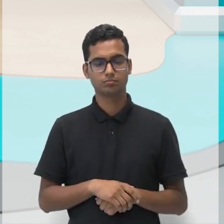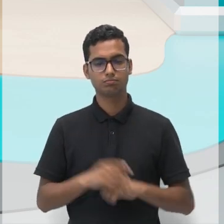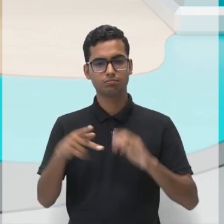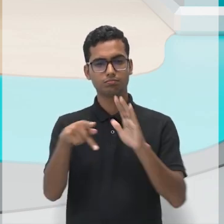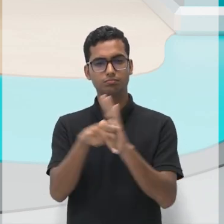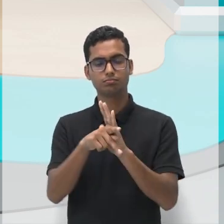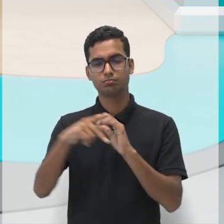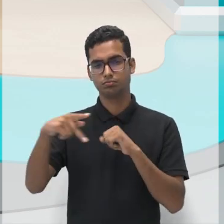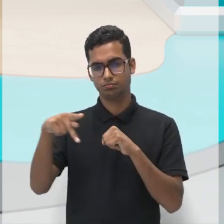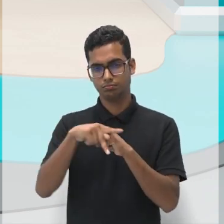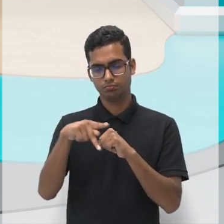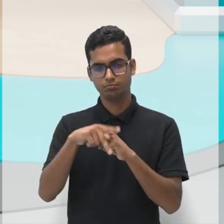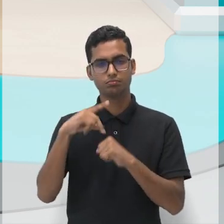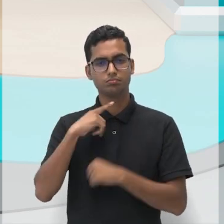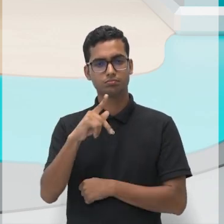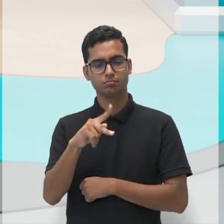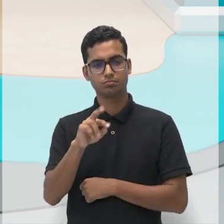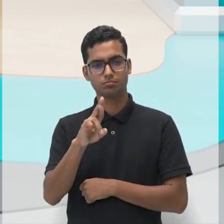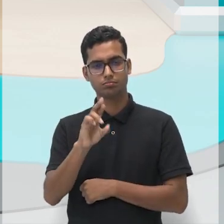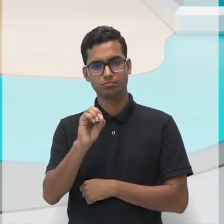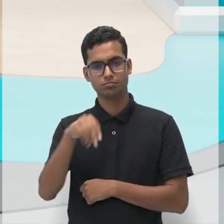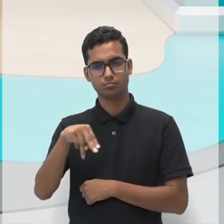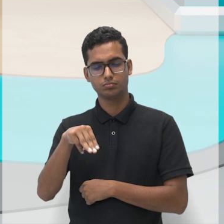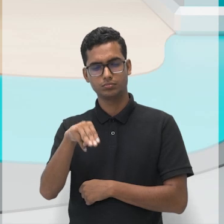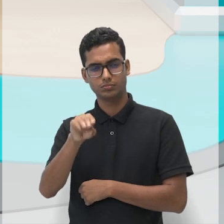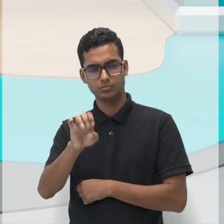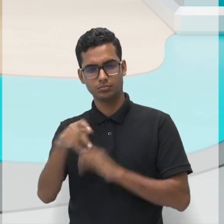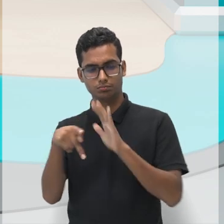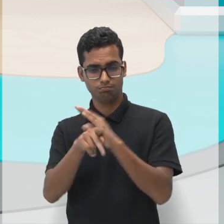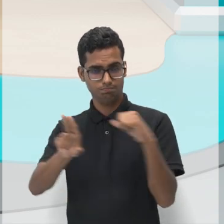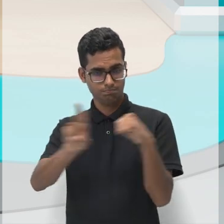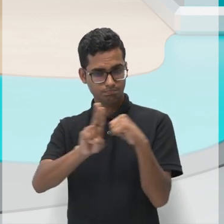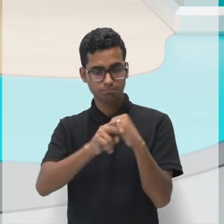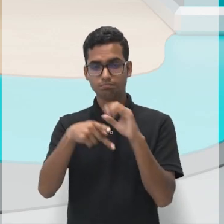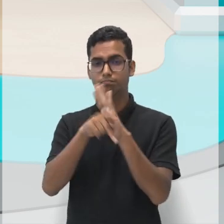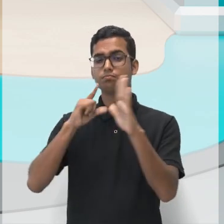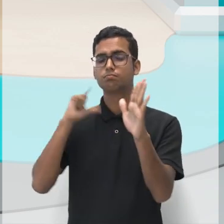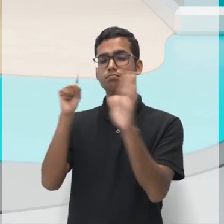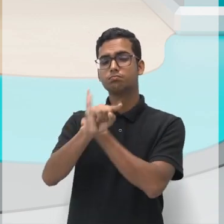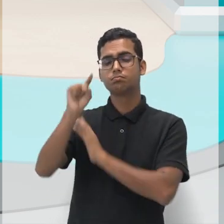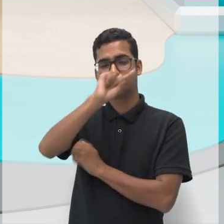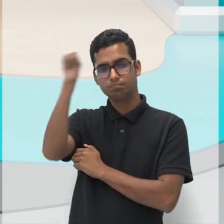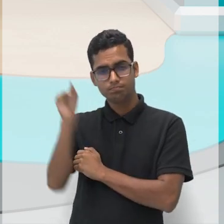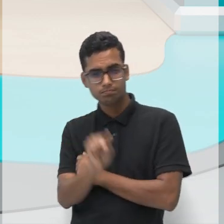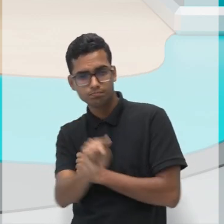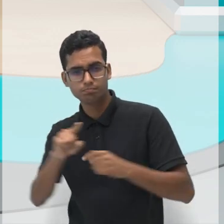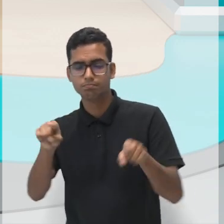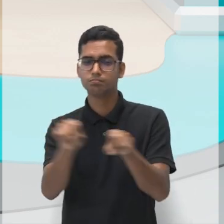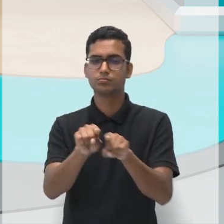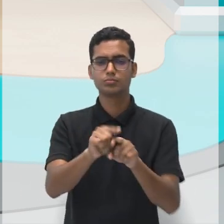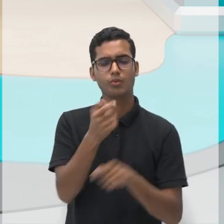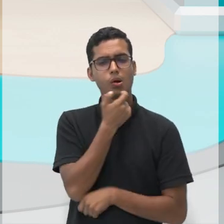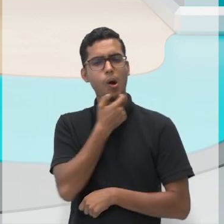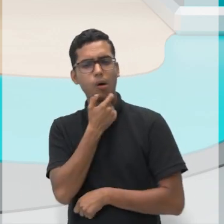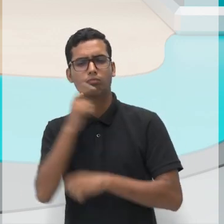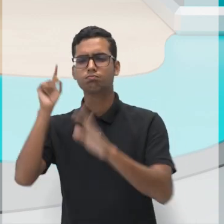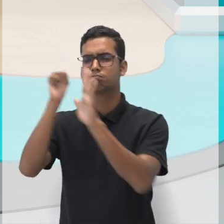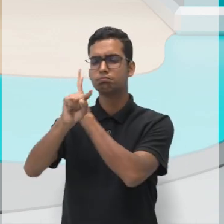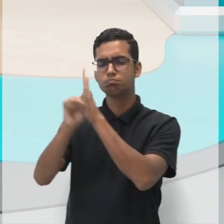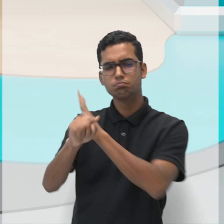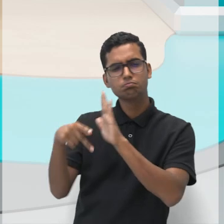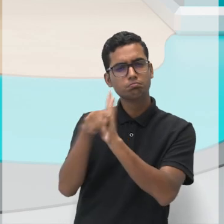WH questions em inglês. Esses pronomes são utilizados para a gente perguntar, certo? Perguntas